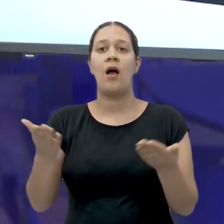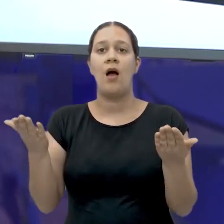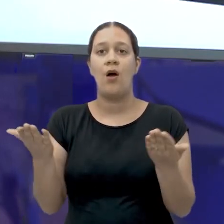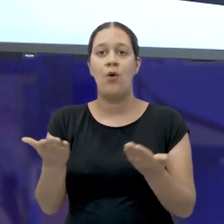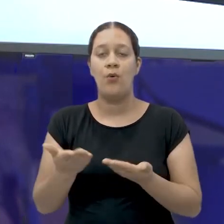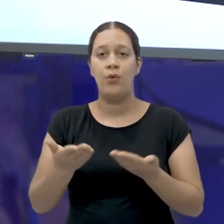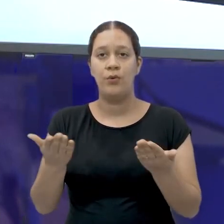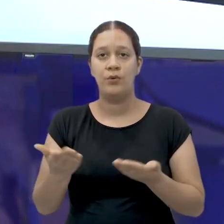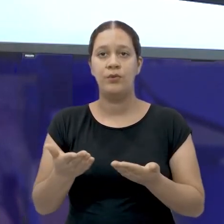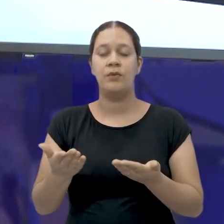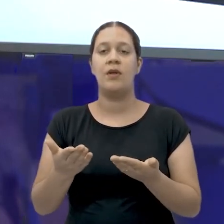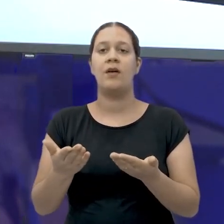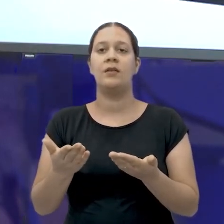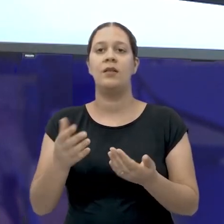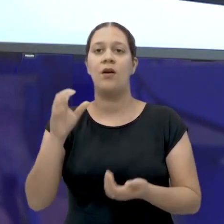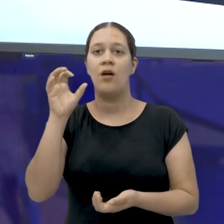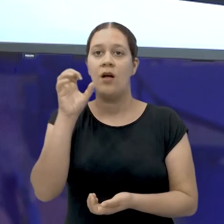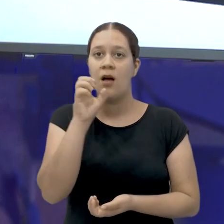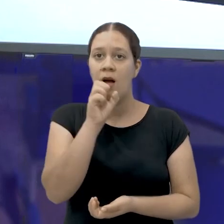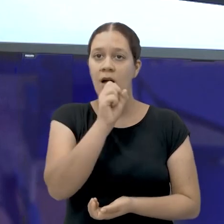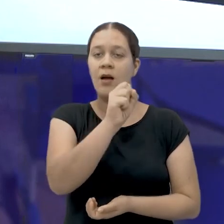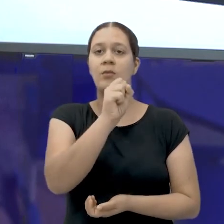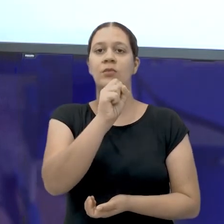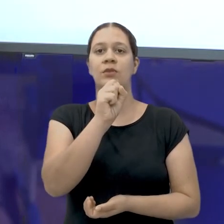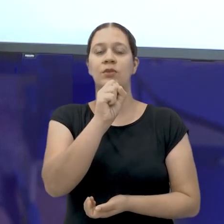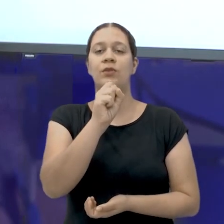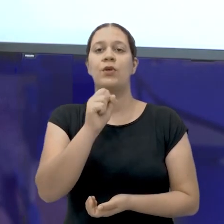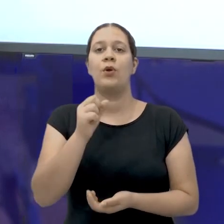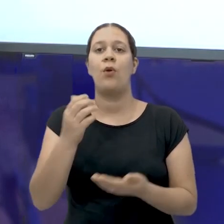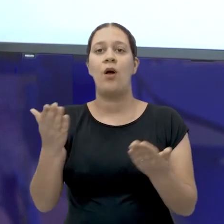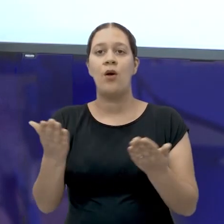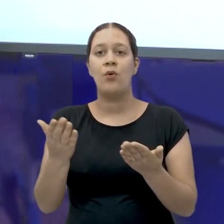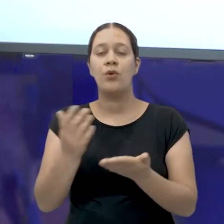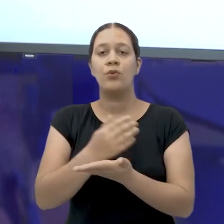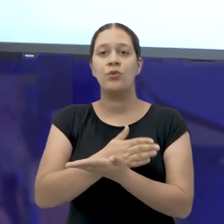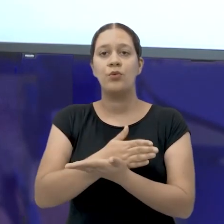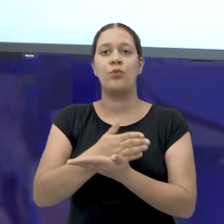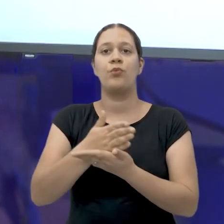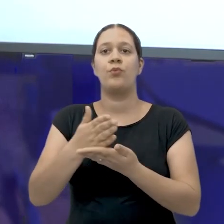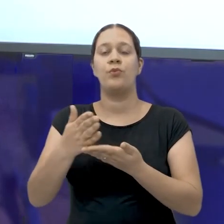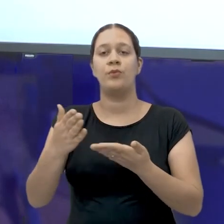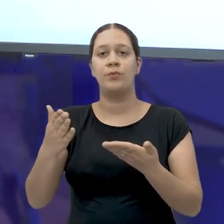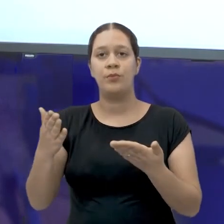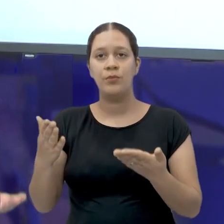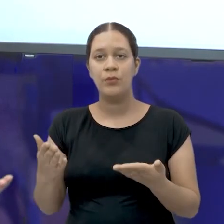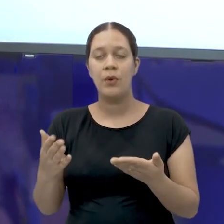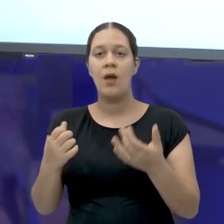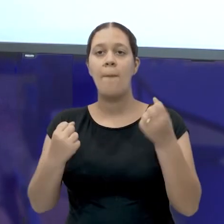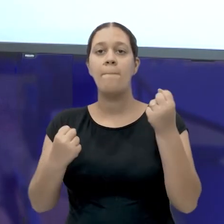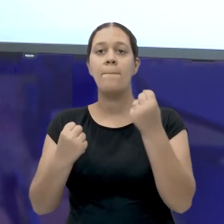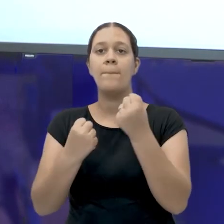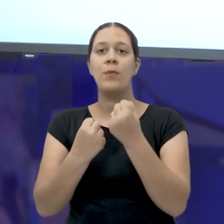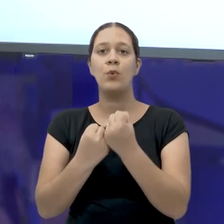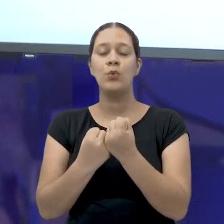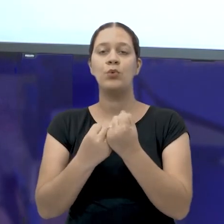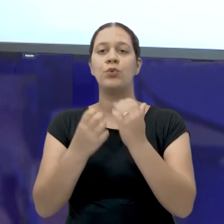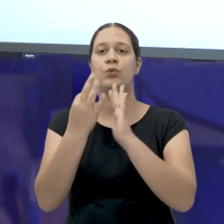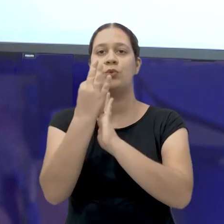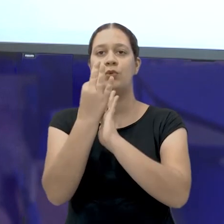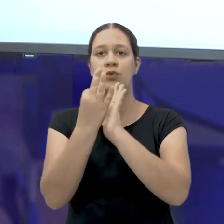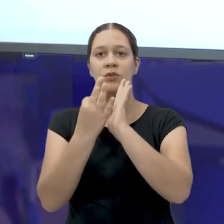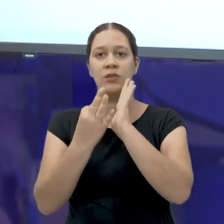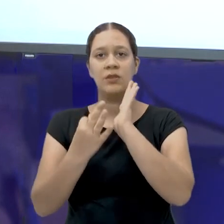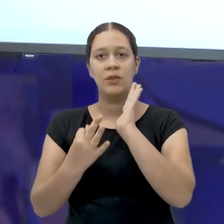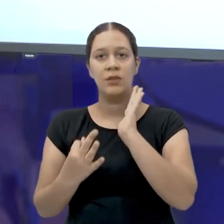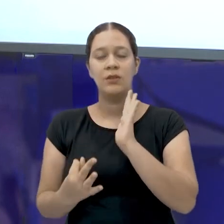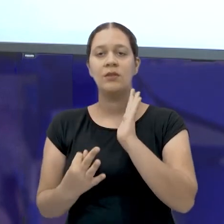aula, e só demos uma rápida olhada aqui, nós vamos continuar com o apoio desse texto aqui, que nos ajuda a